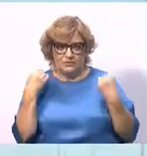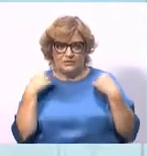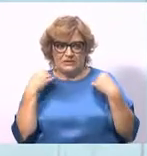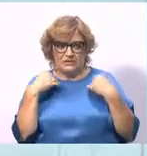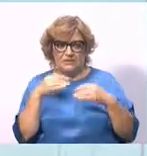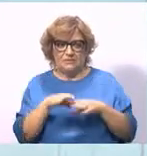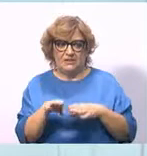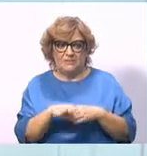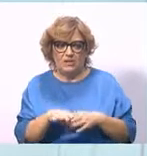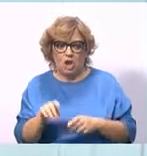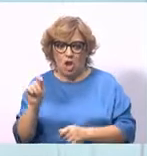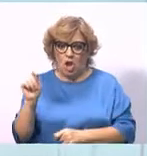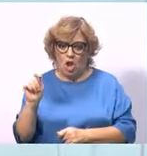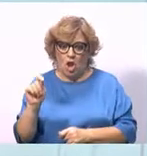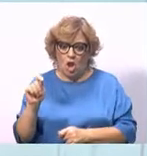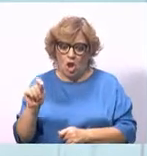um praticante de golfe